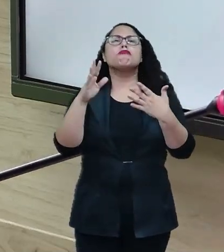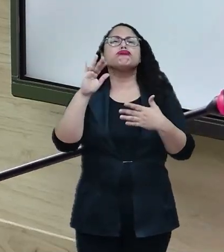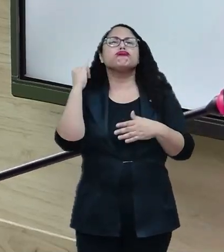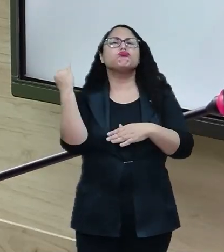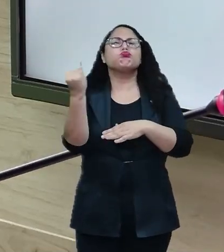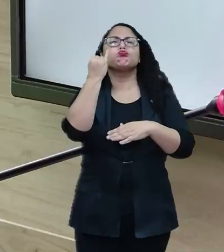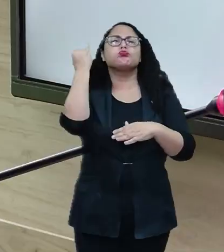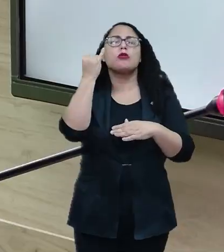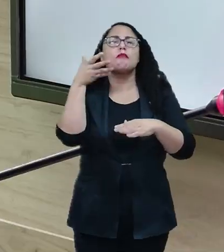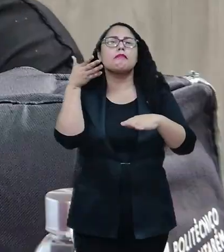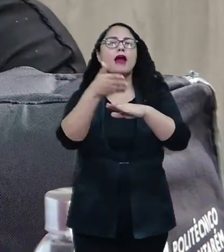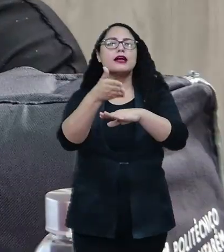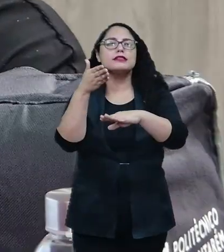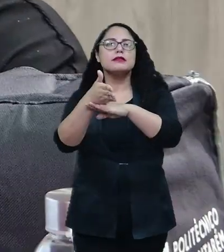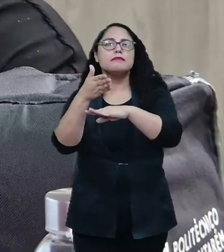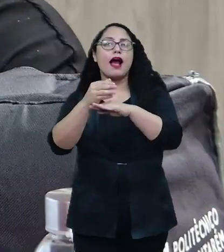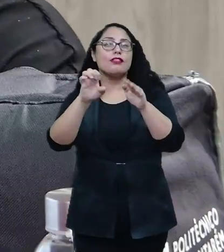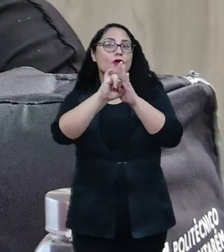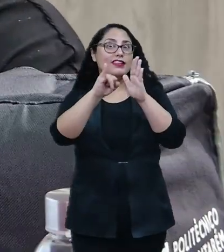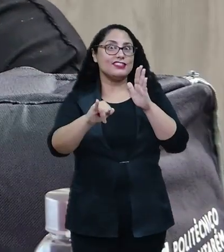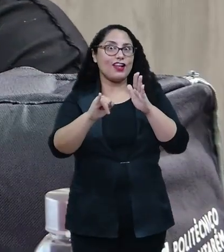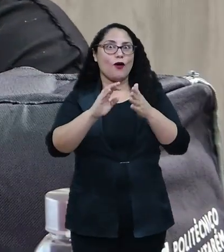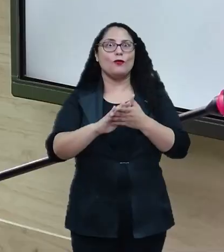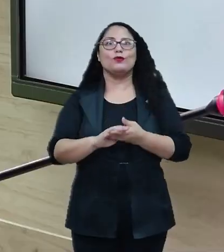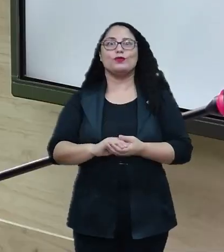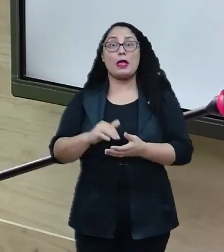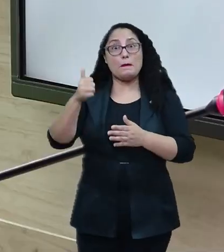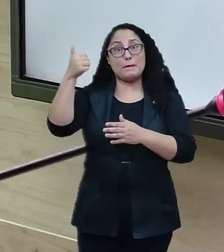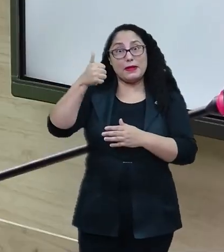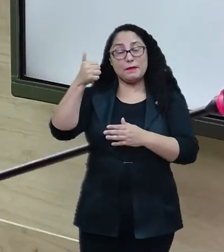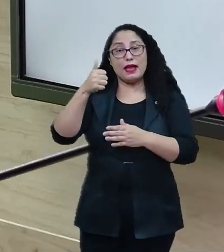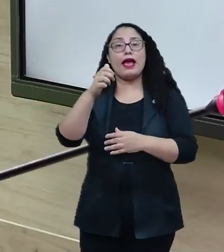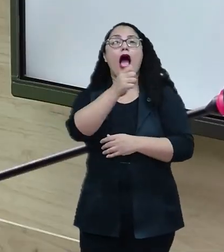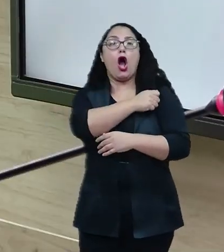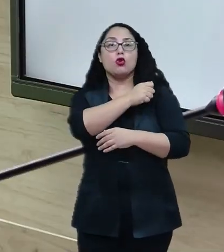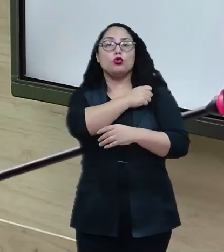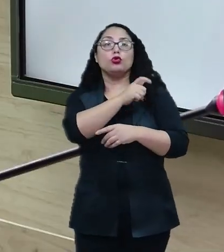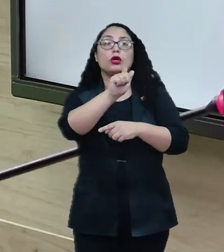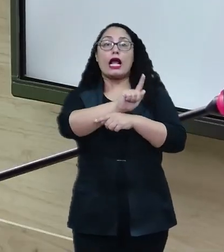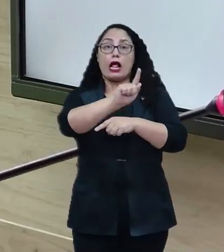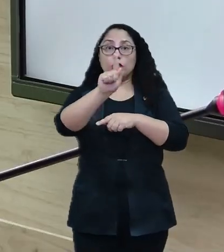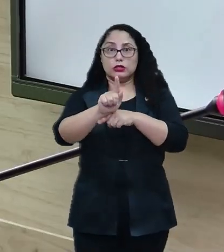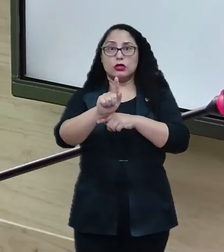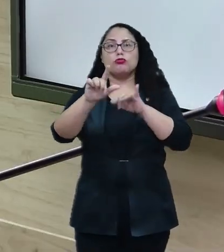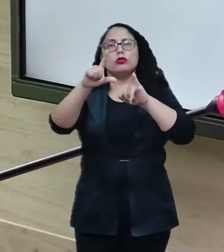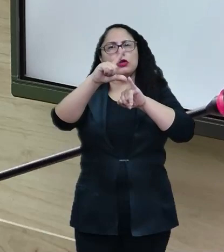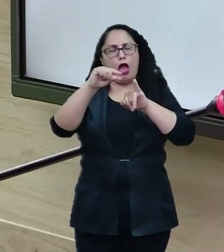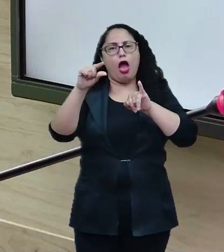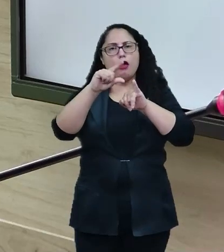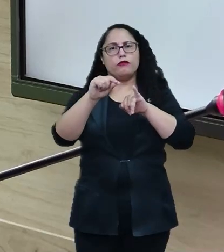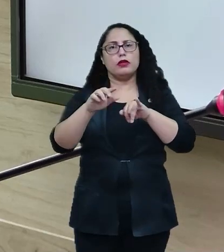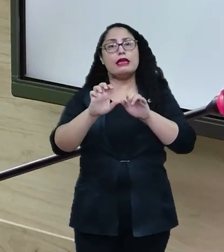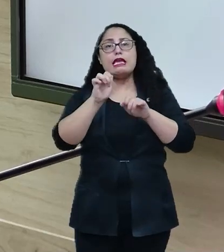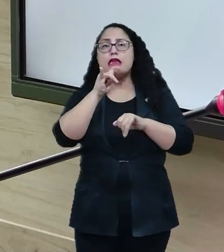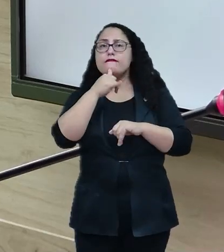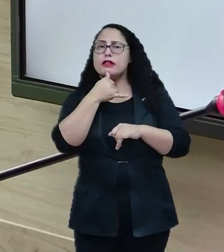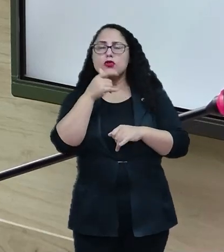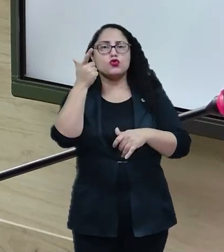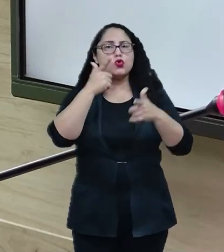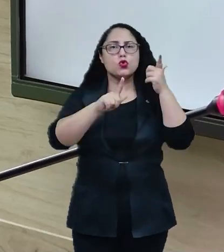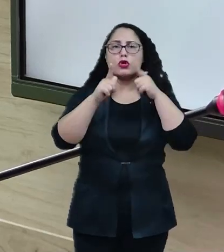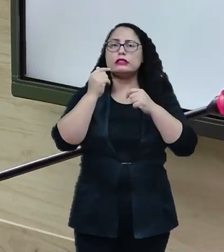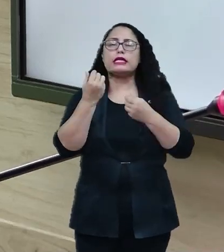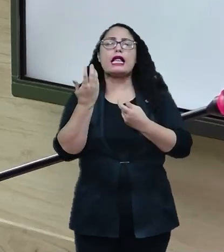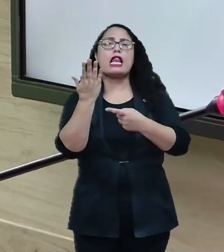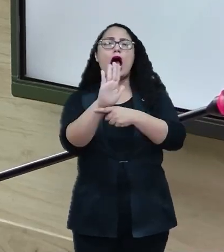pré-requisitos, Anderson, para participar desse edital? São, primeiro, ser estudante de graduação do IFB. Infelizmente, a gente não conseguiu